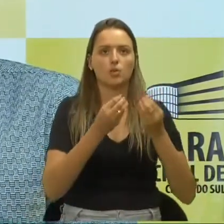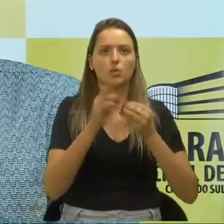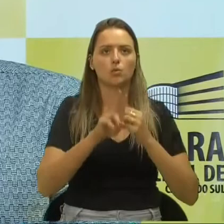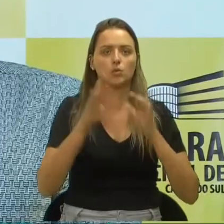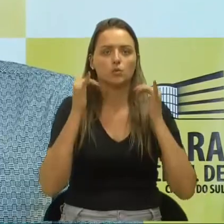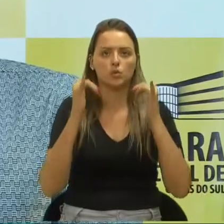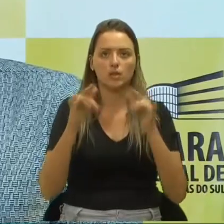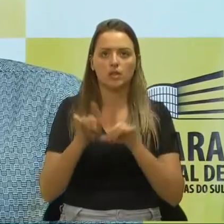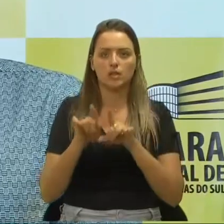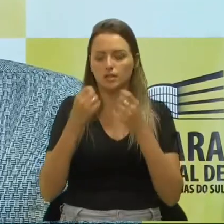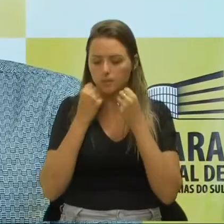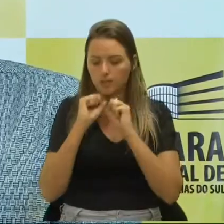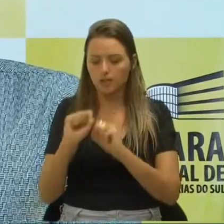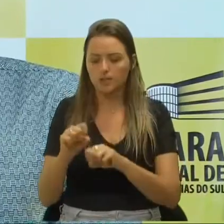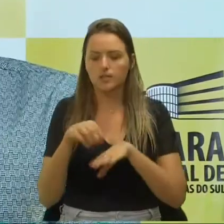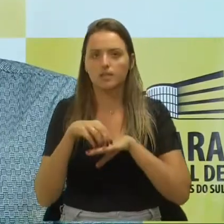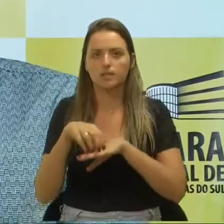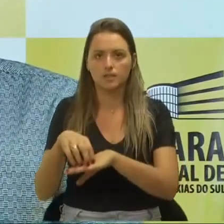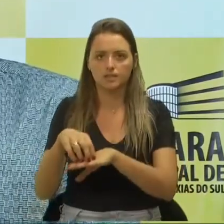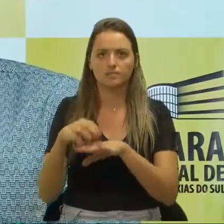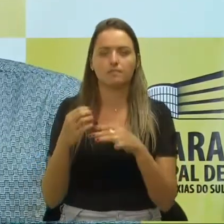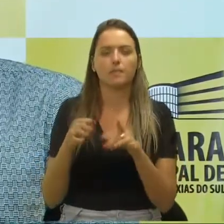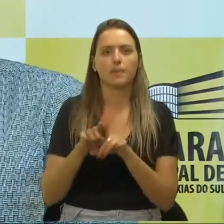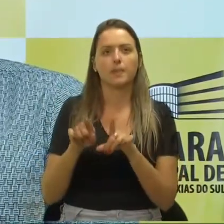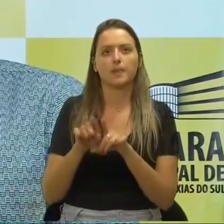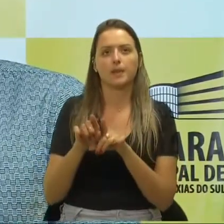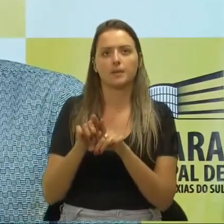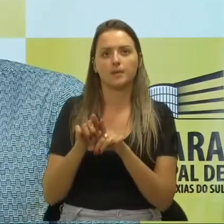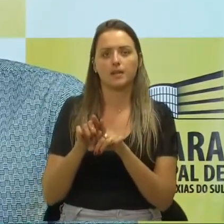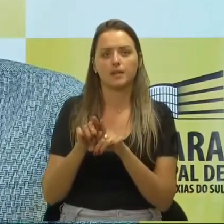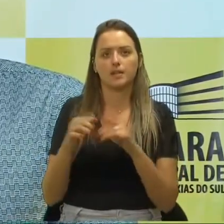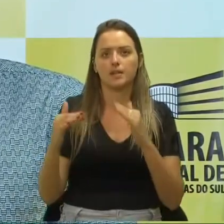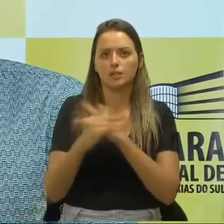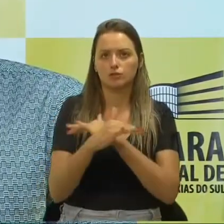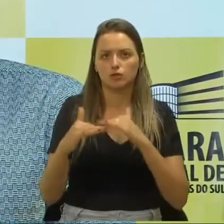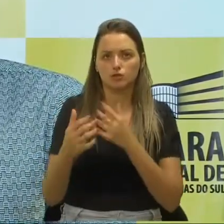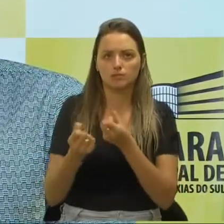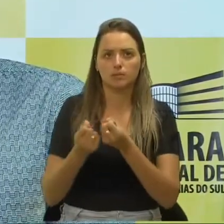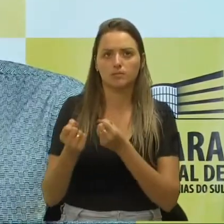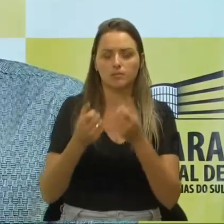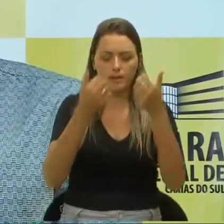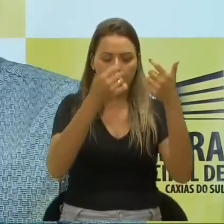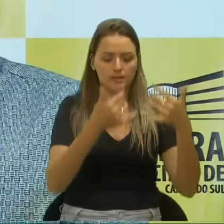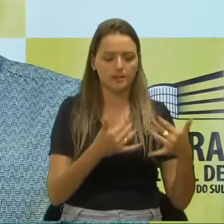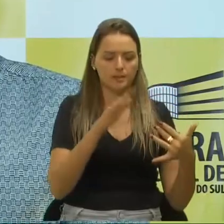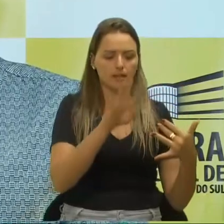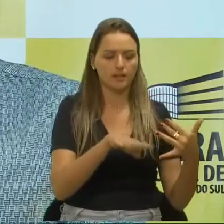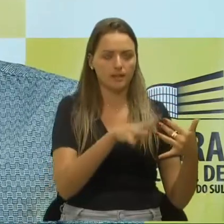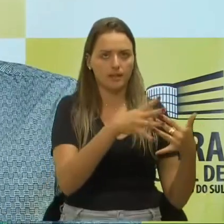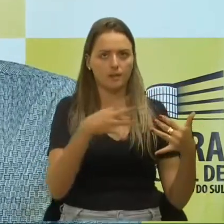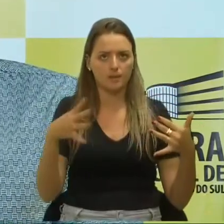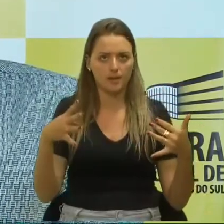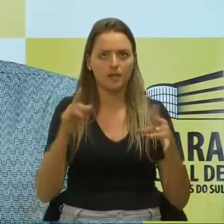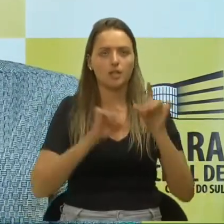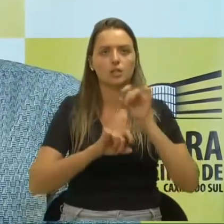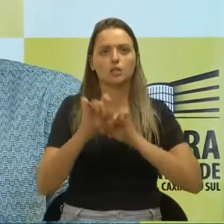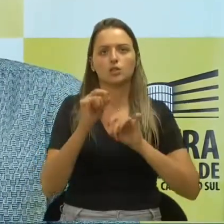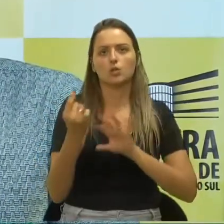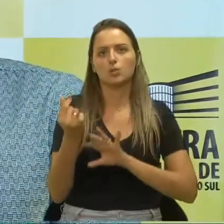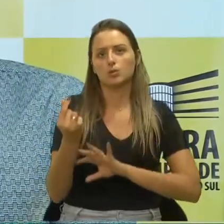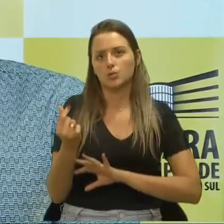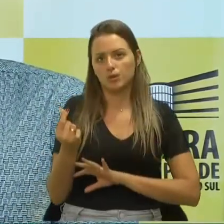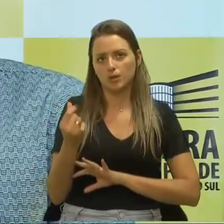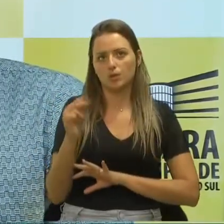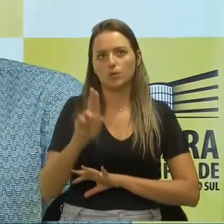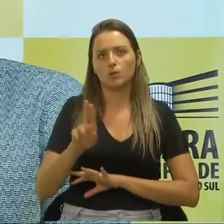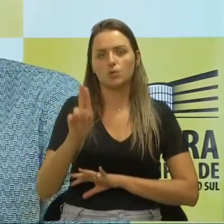aqui da Secretaria Municipal do Trânsito para explicar sobre as tabelas, as planilhas, sobre o valor da tarifa,